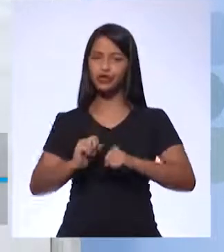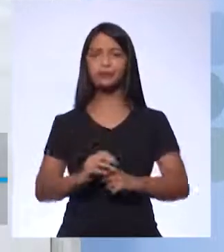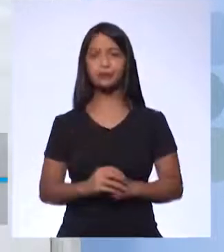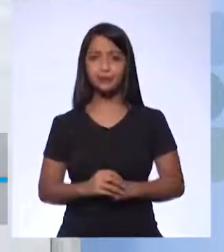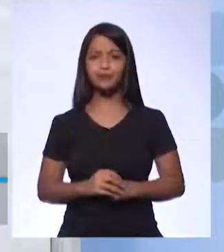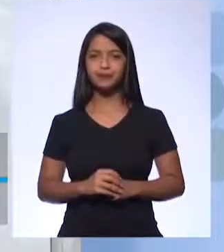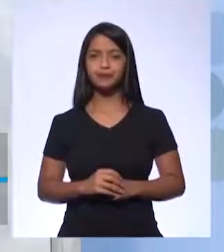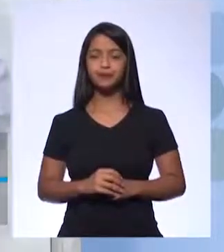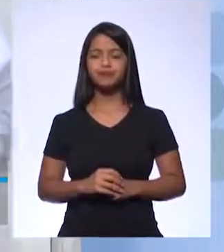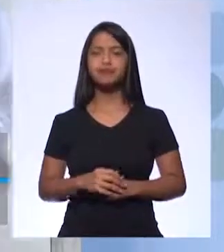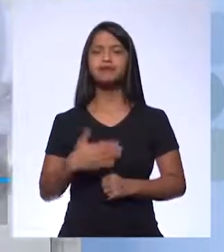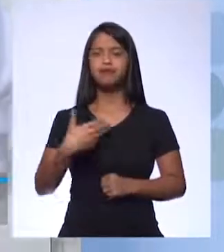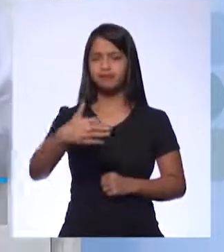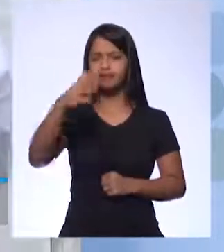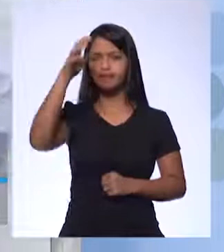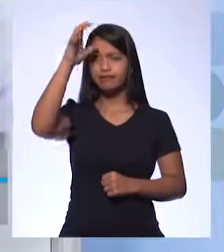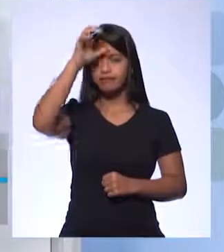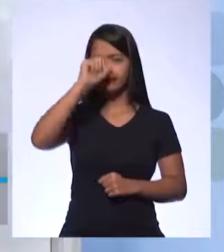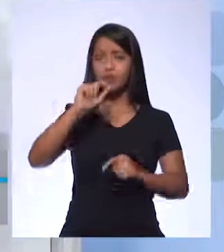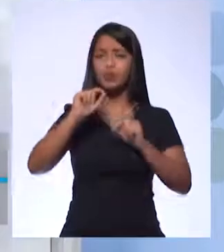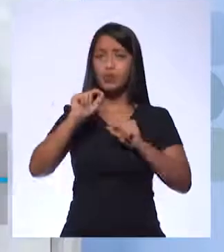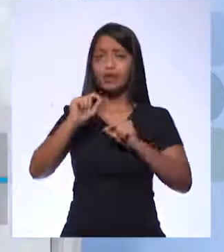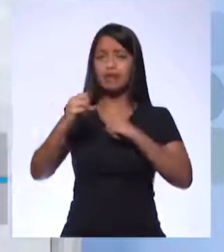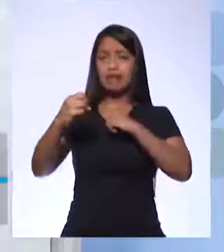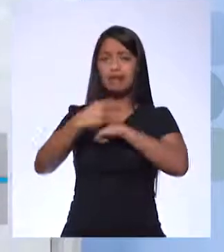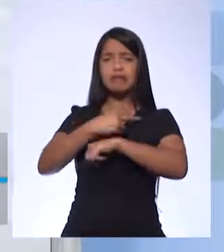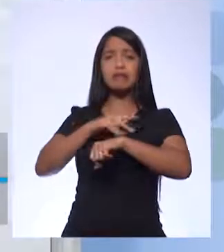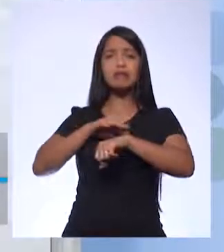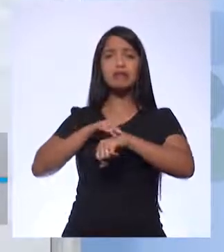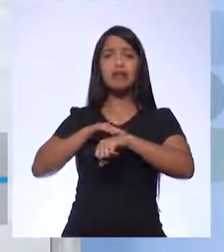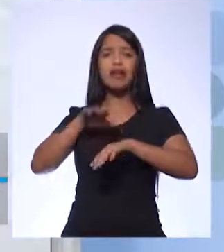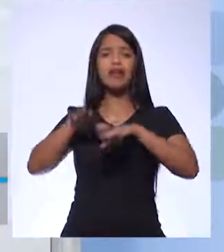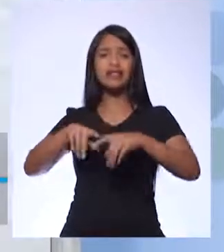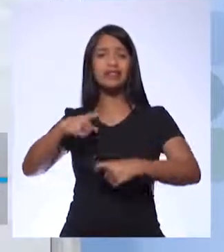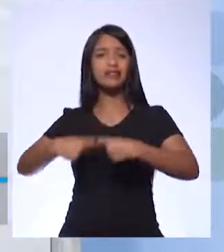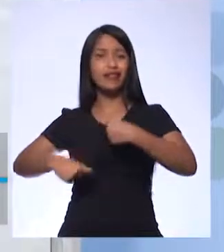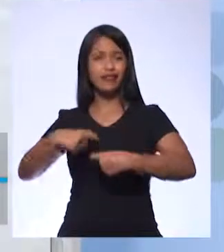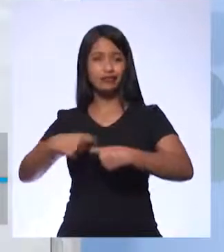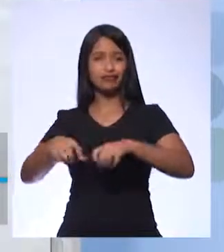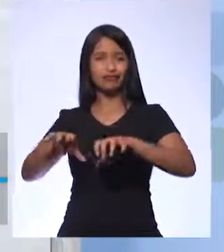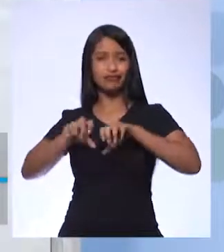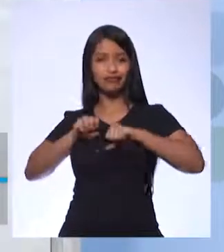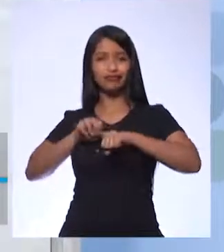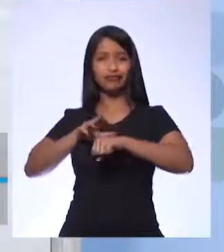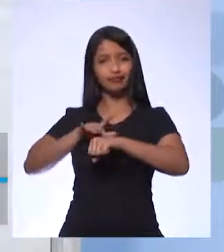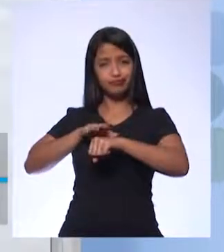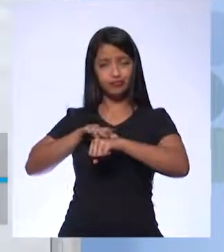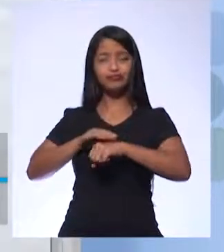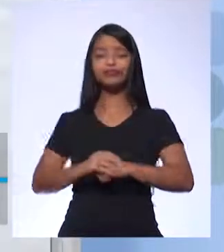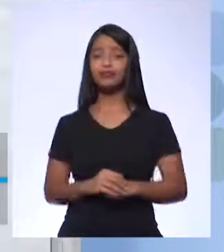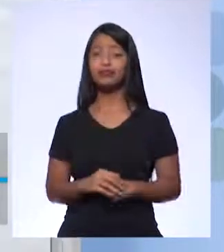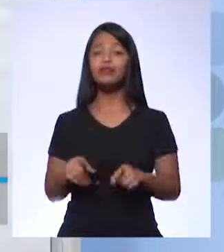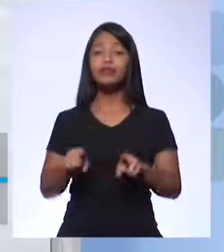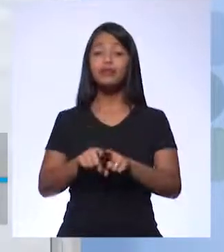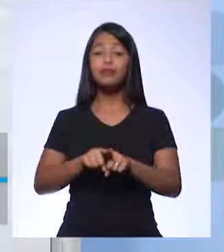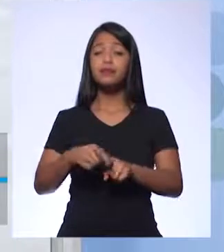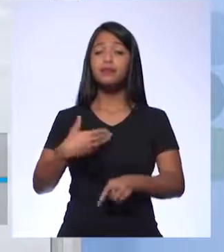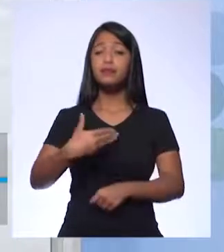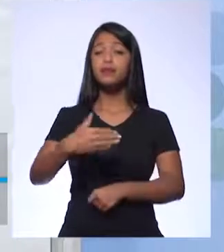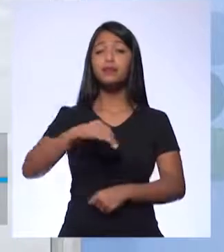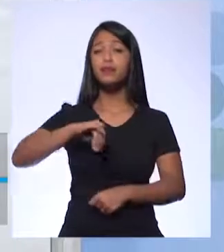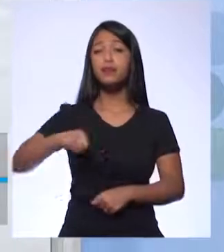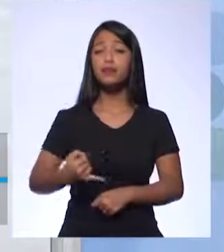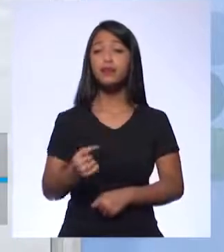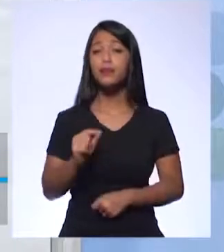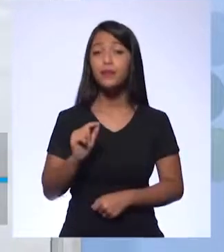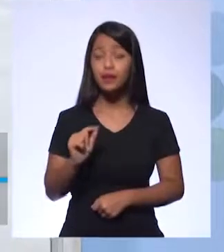gente vai falar um pouquinho das infecções sexualmente transmissíveis também. E aproveitar, né, intrinsecamente, aí a gente vai